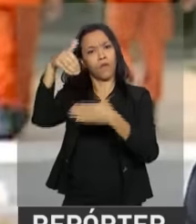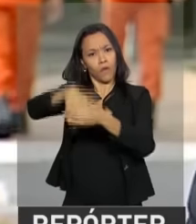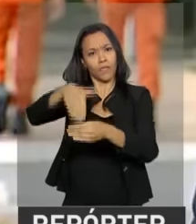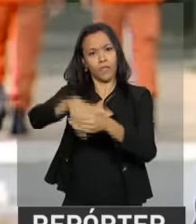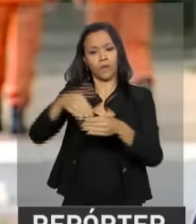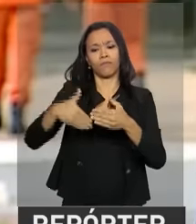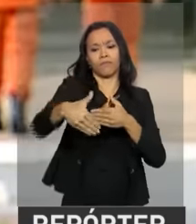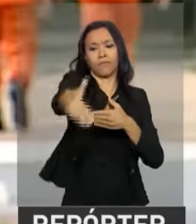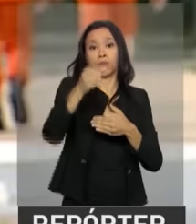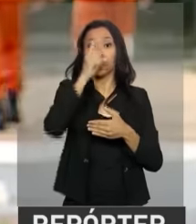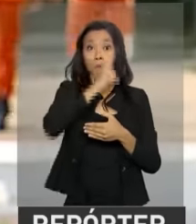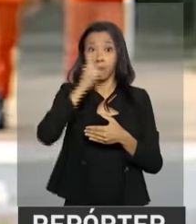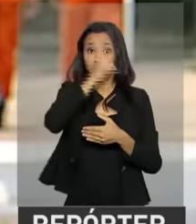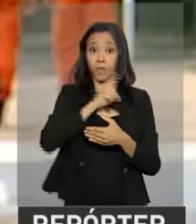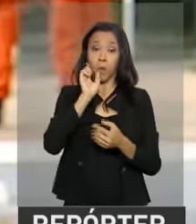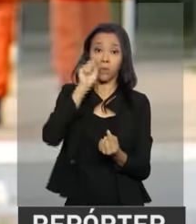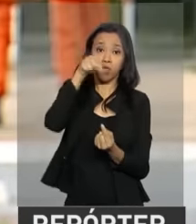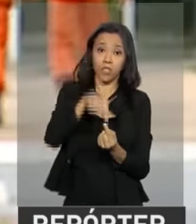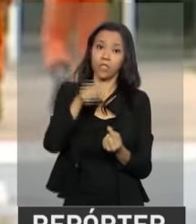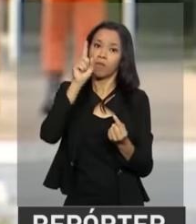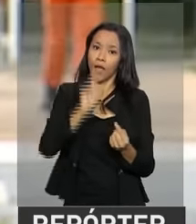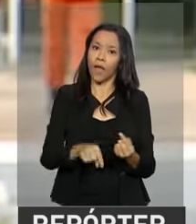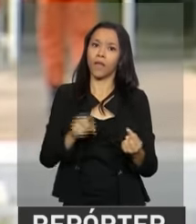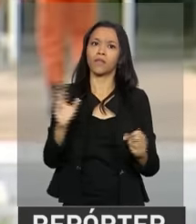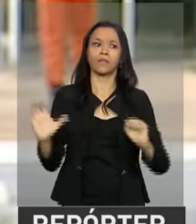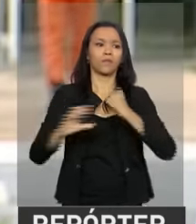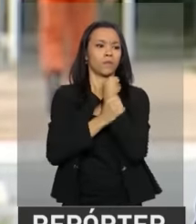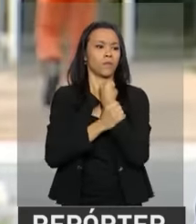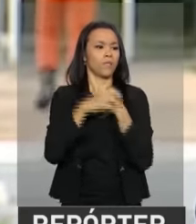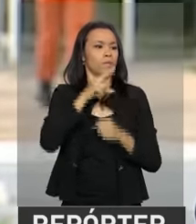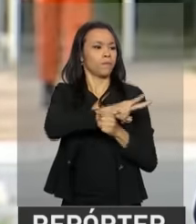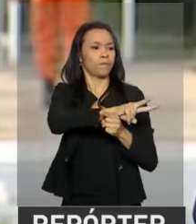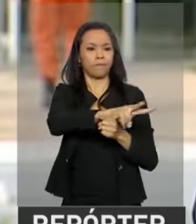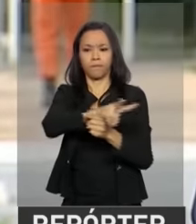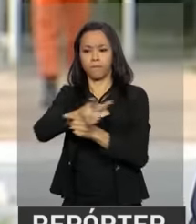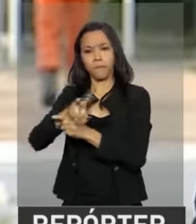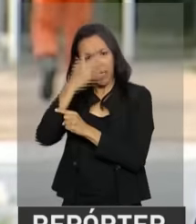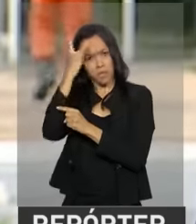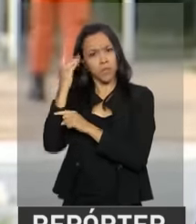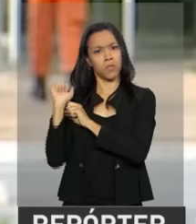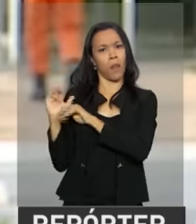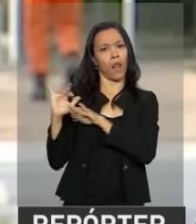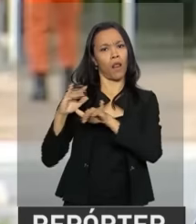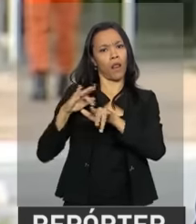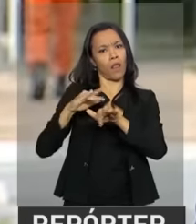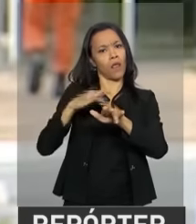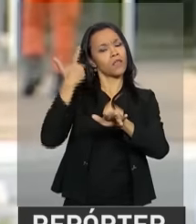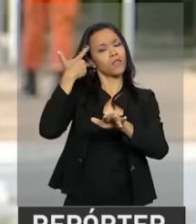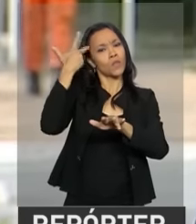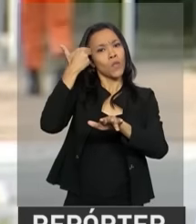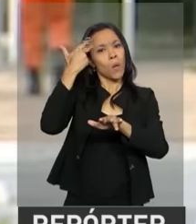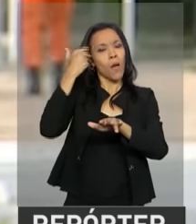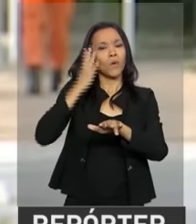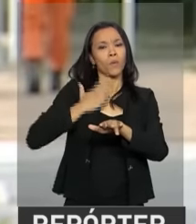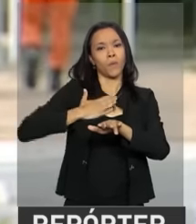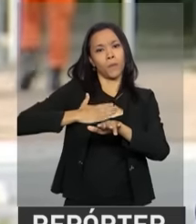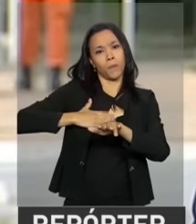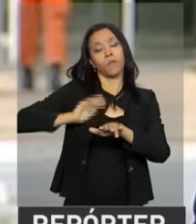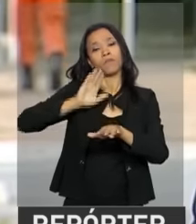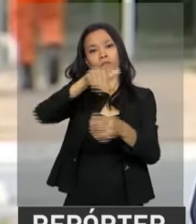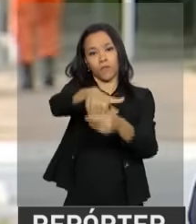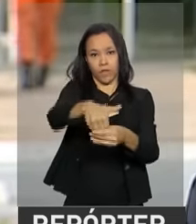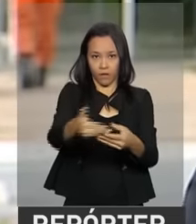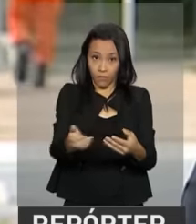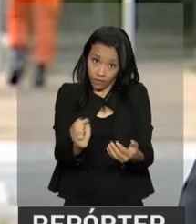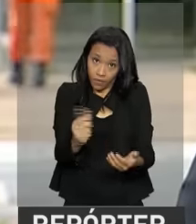A intenção é manter as condições necessárias para que a população possa votar com tranquilidade. Claro que